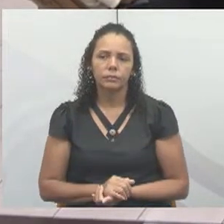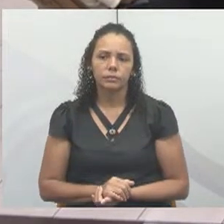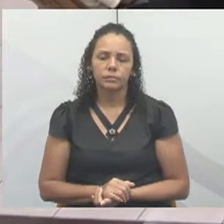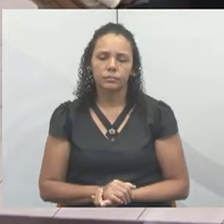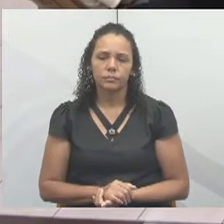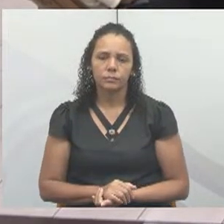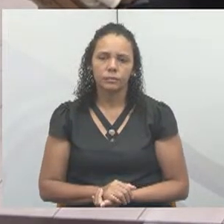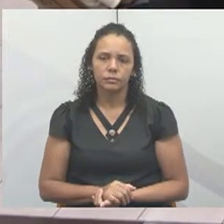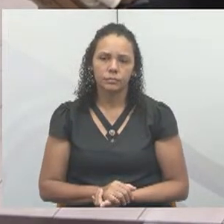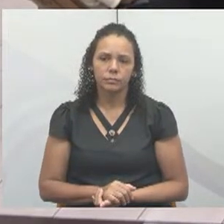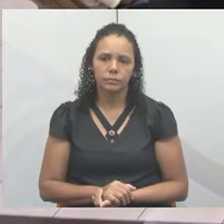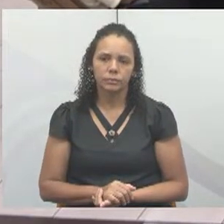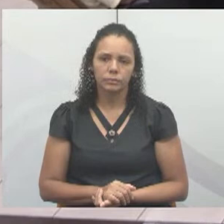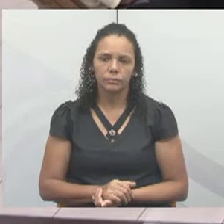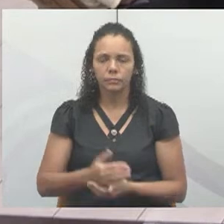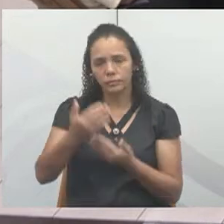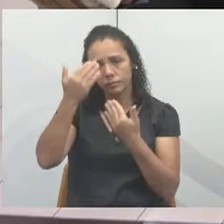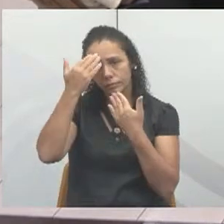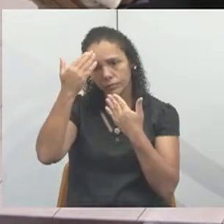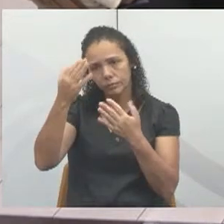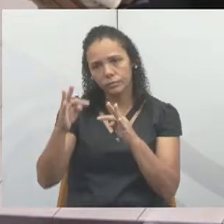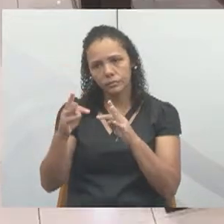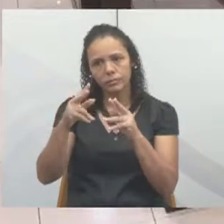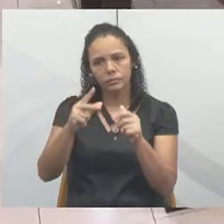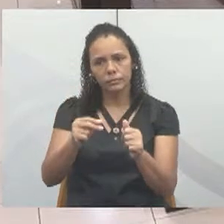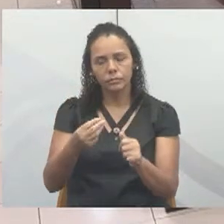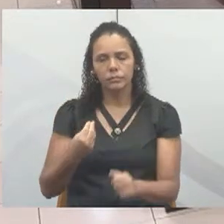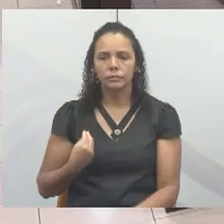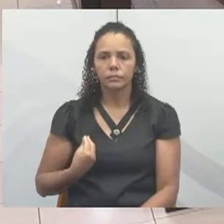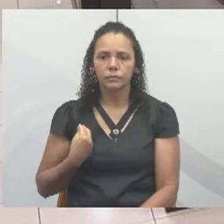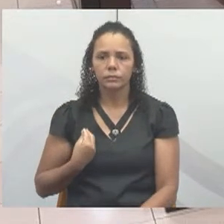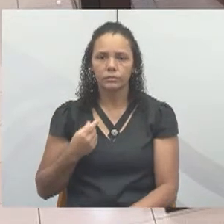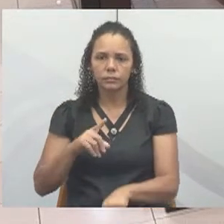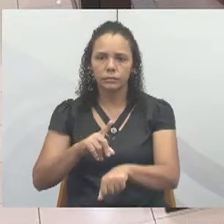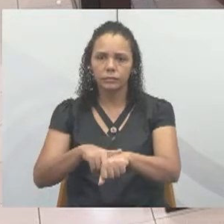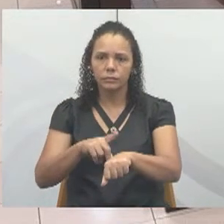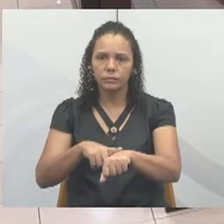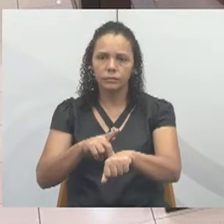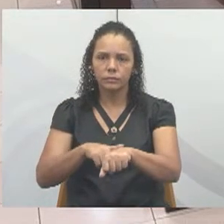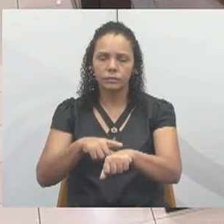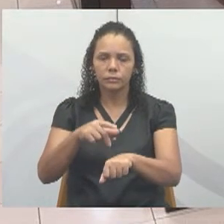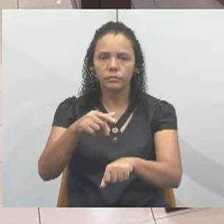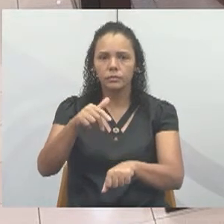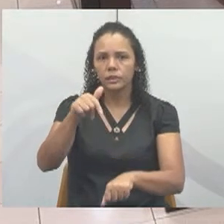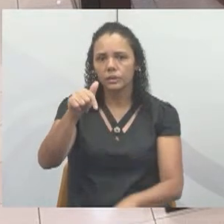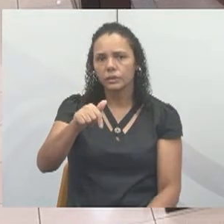Bom, agradeço a presença de todos e às